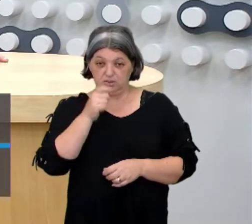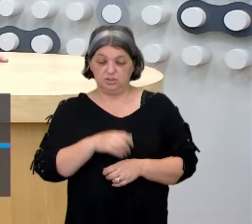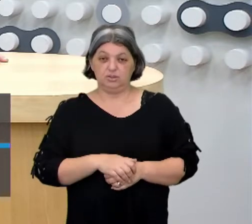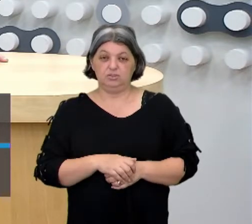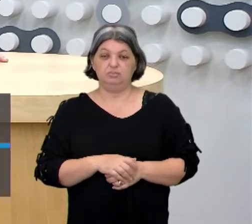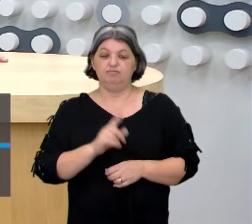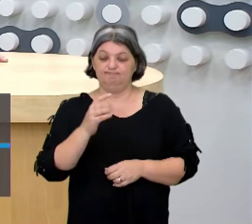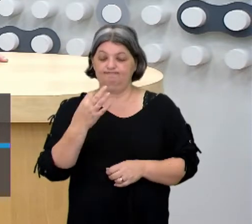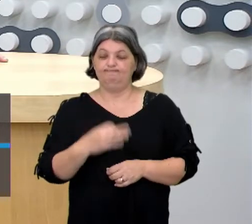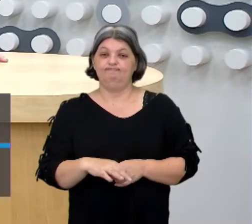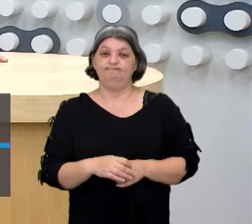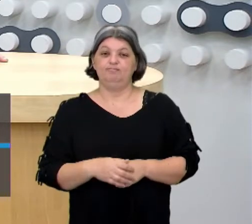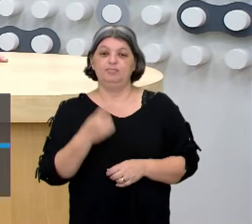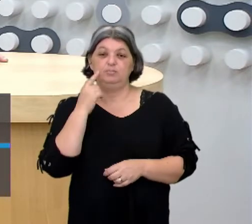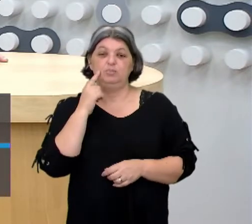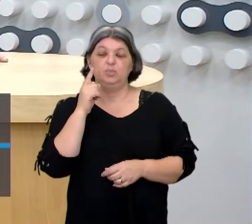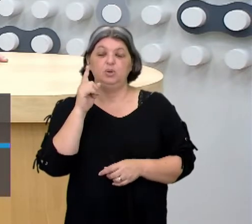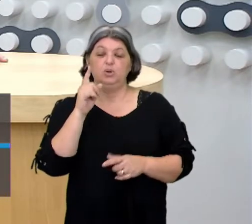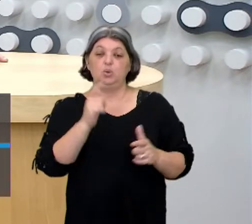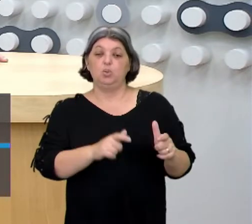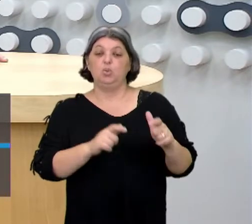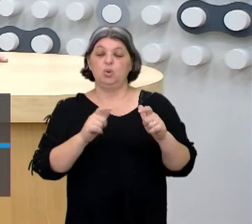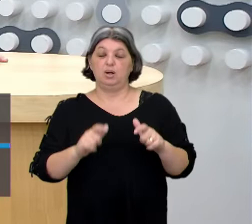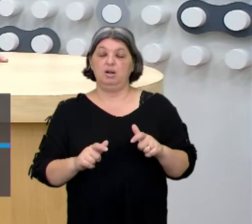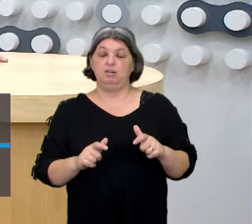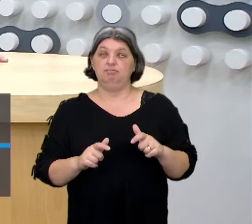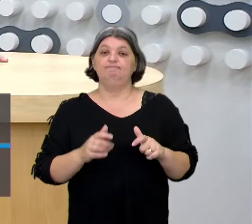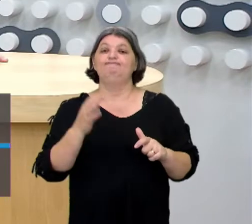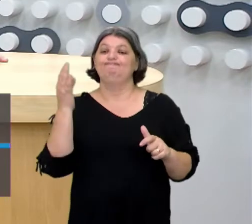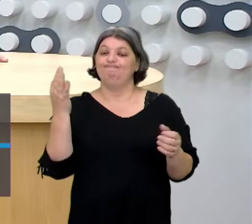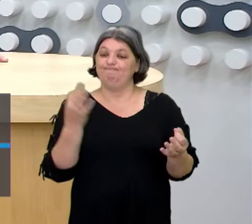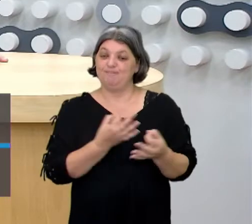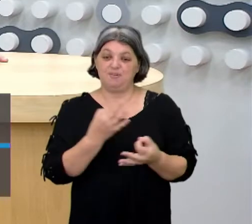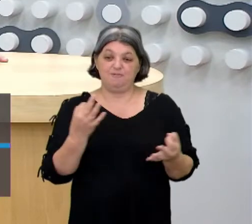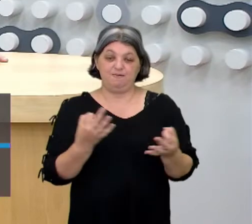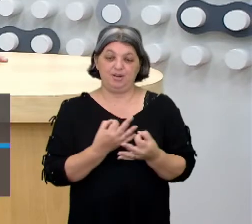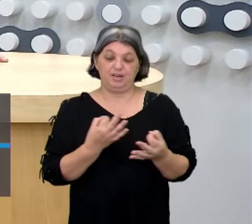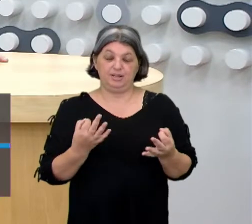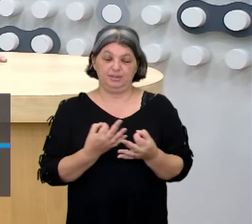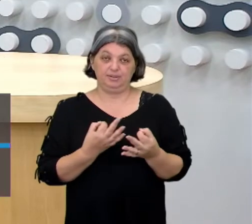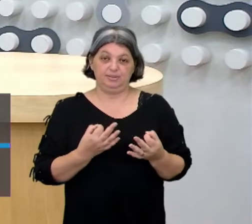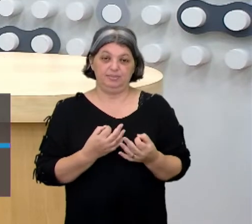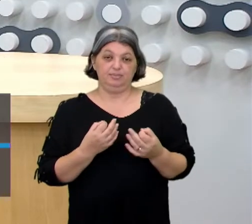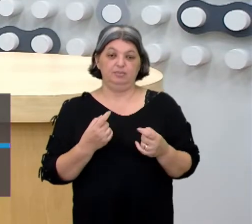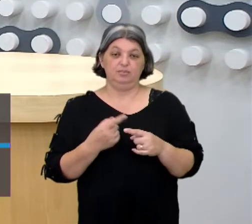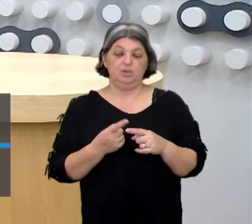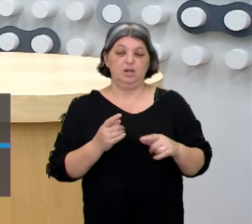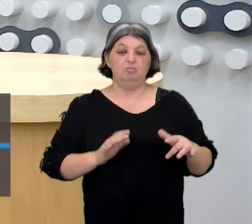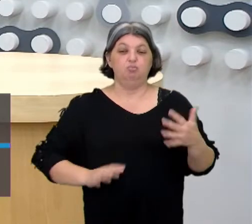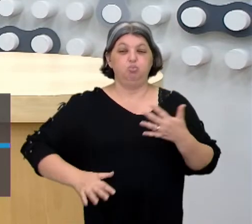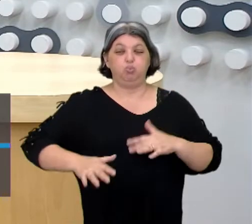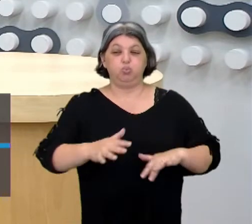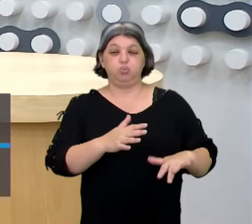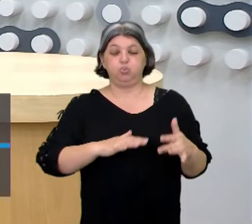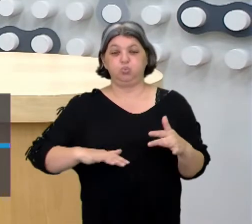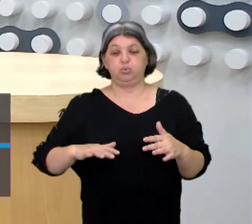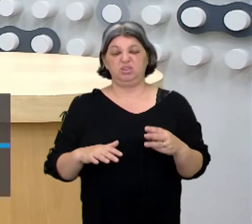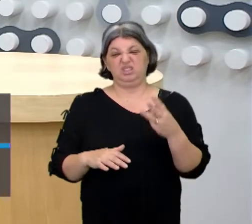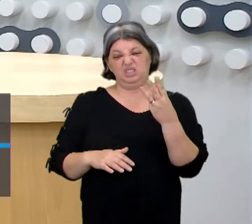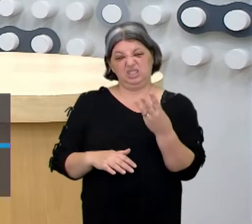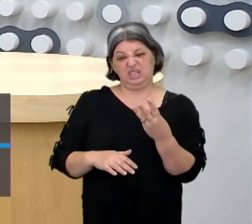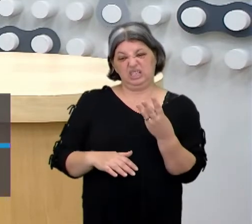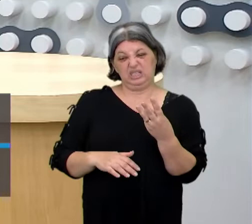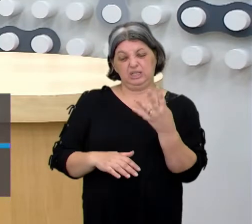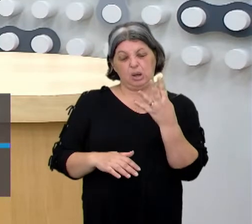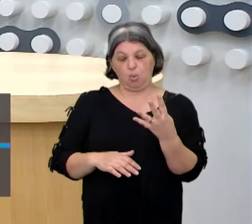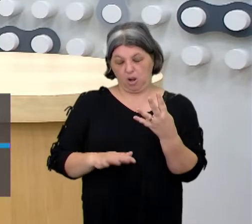exatidão mesmo. Então a localização foi, né, perfeita aí desses tremores aí, que na verdade foram mais ou menos 3 a